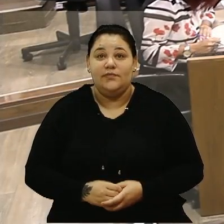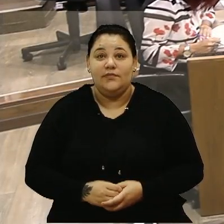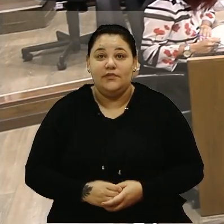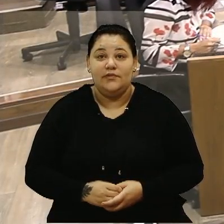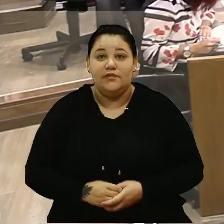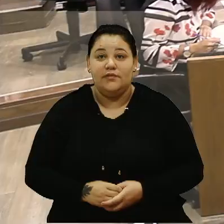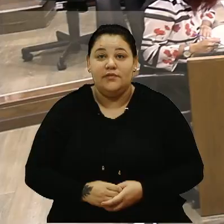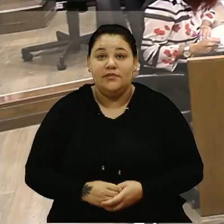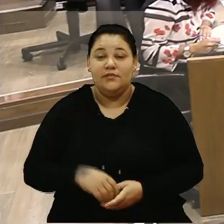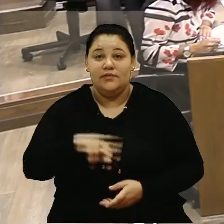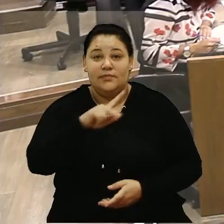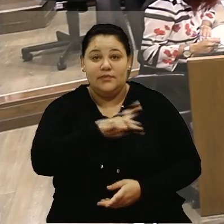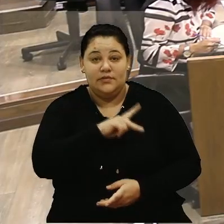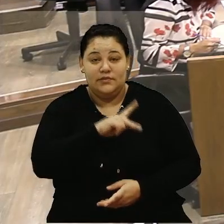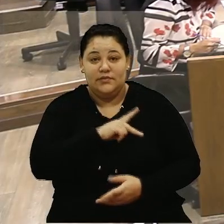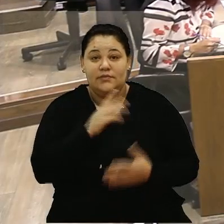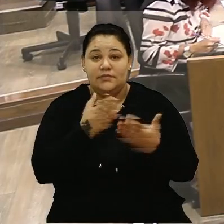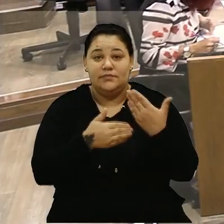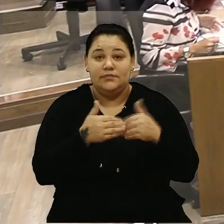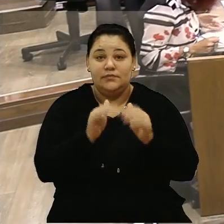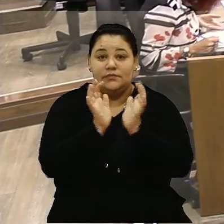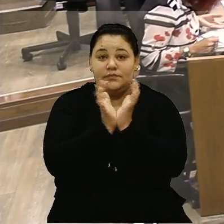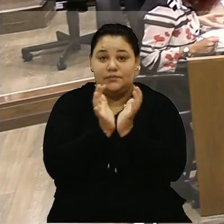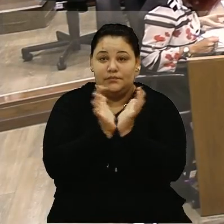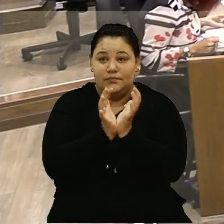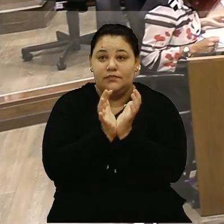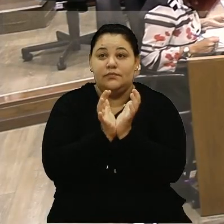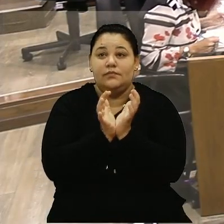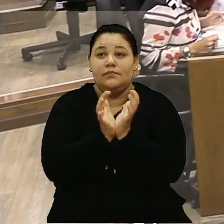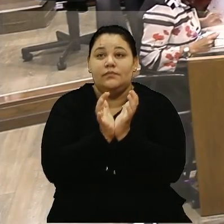senhor presidente, nobres colegas,